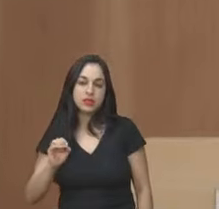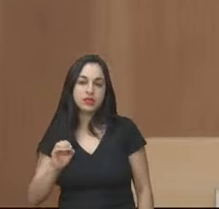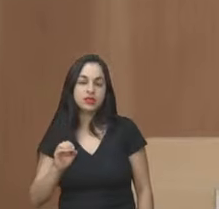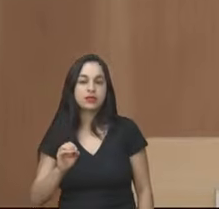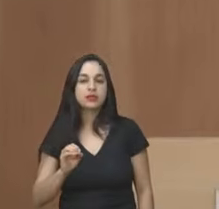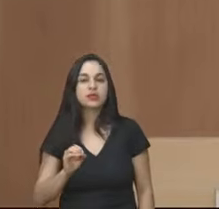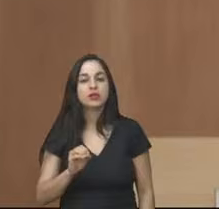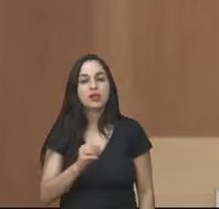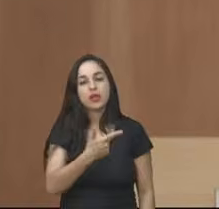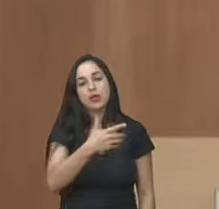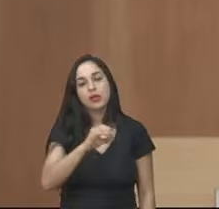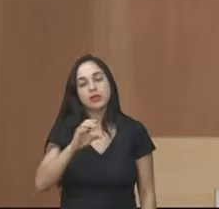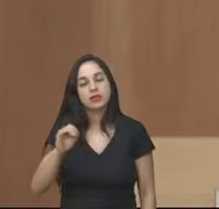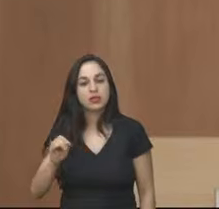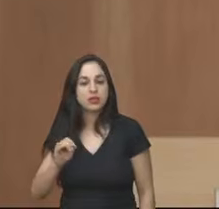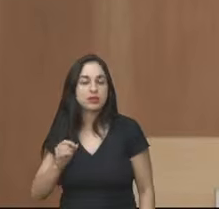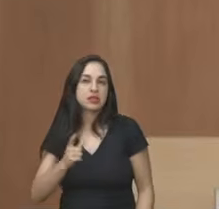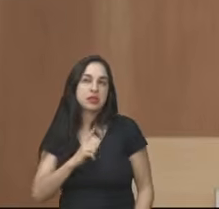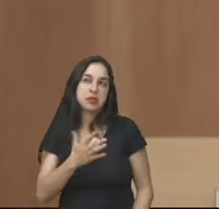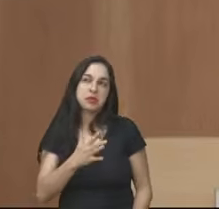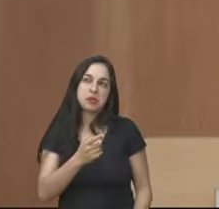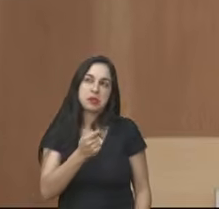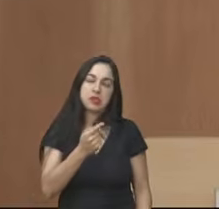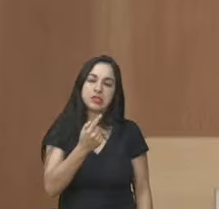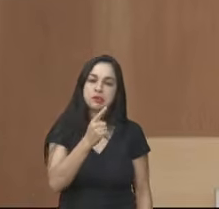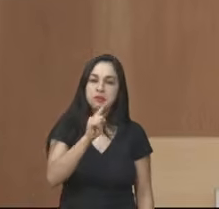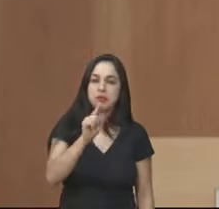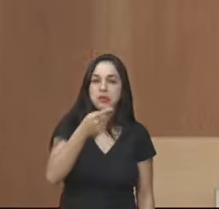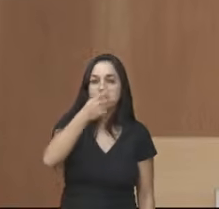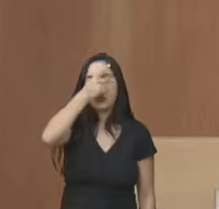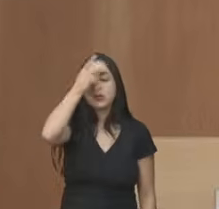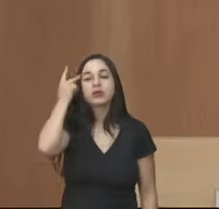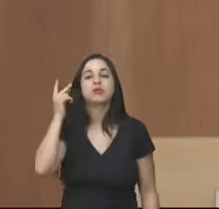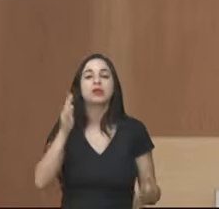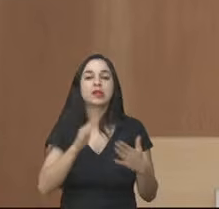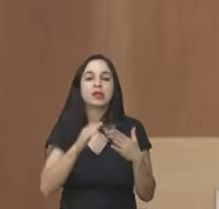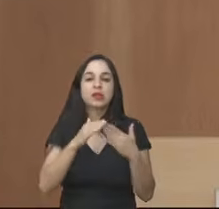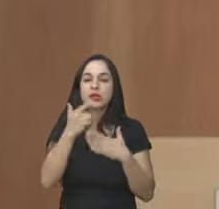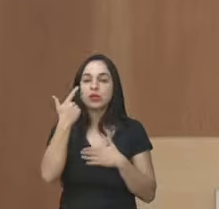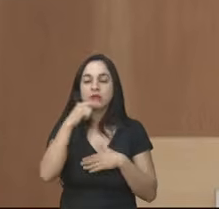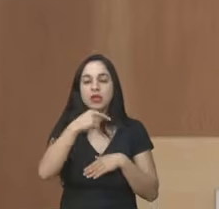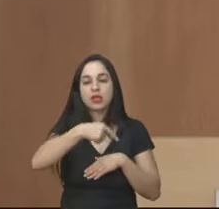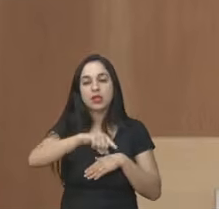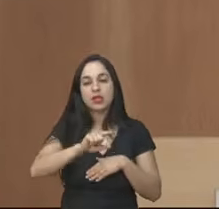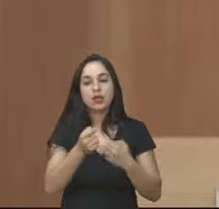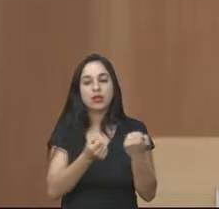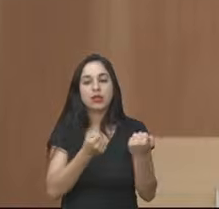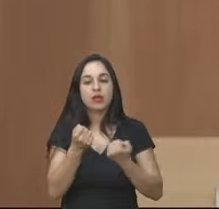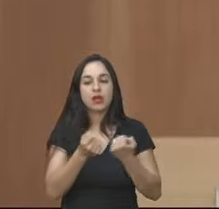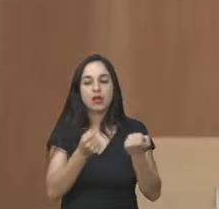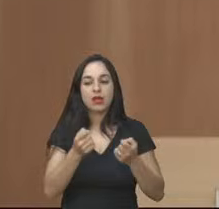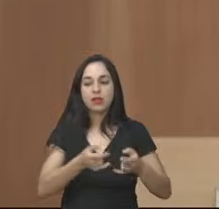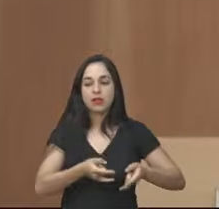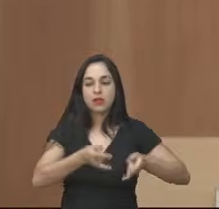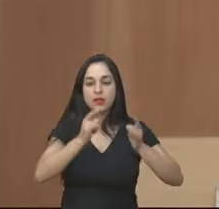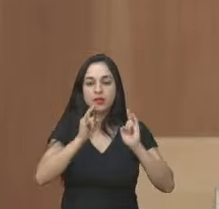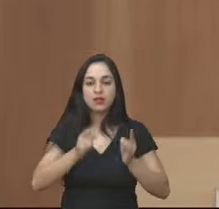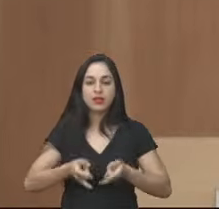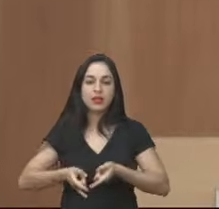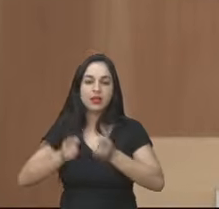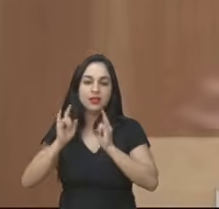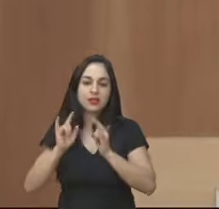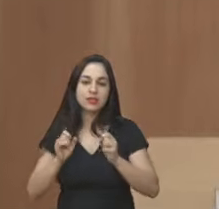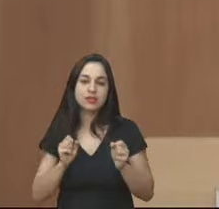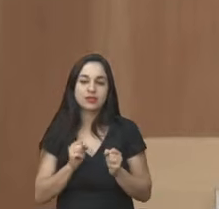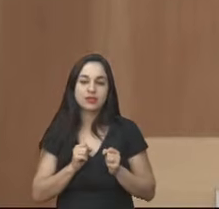moradores, né? 200 unidades, a gente deve ter quase 1.000 moradores, não conseguem sair com os carros do edifício, para,